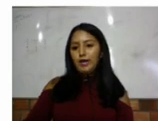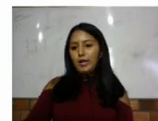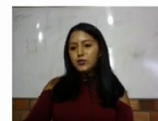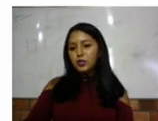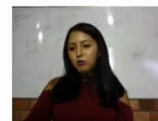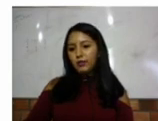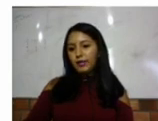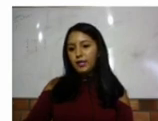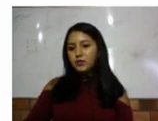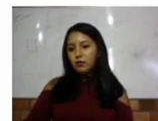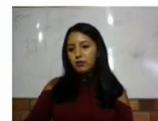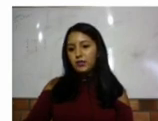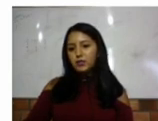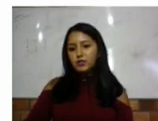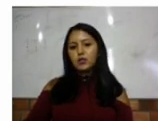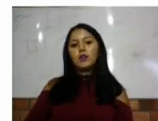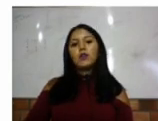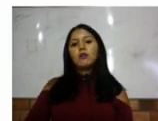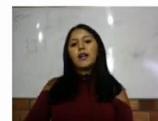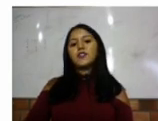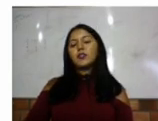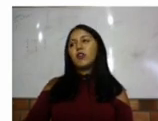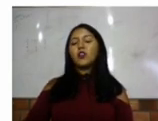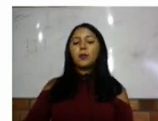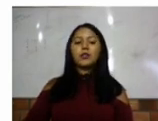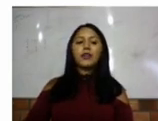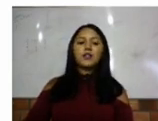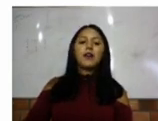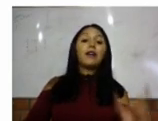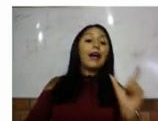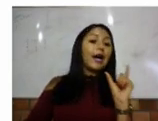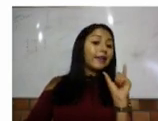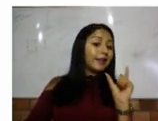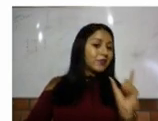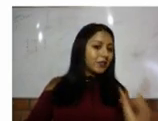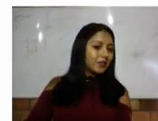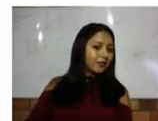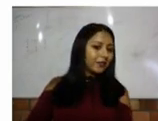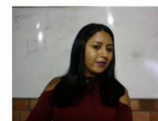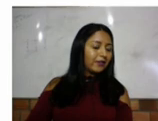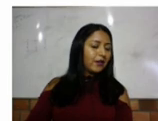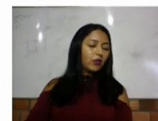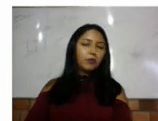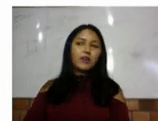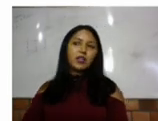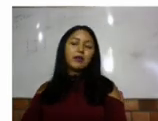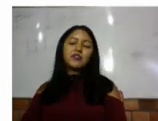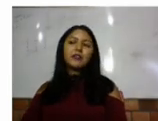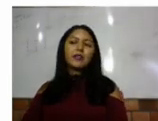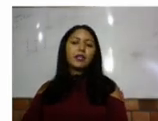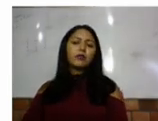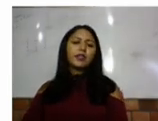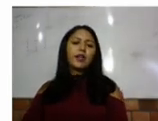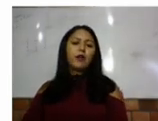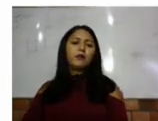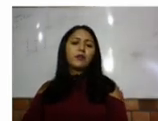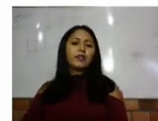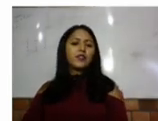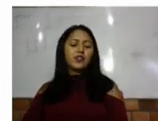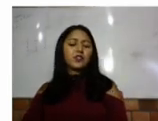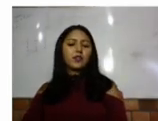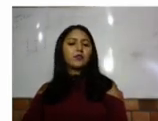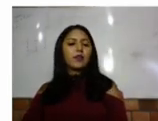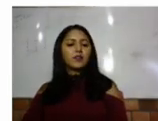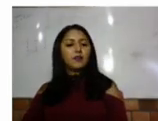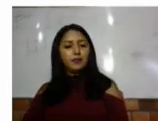artigo articula que artigo tá gente o artigo é um português eu falo a dentista automaticamente eu entendo